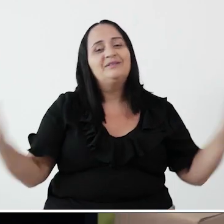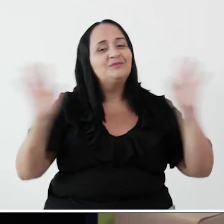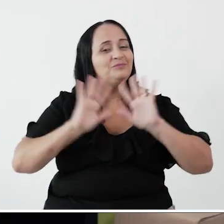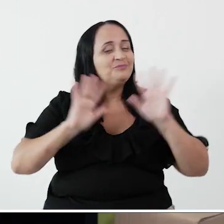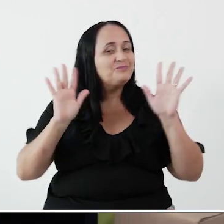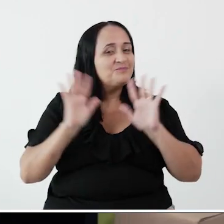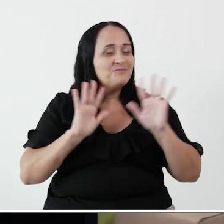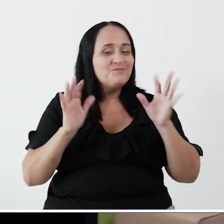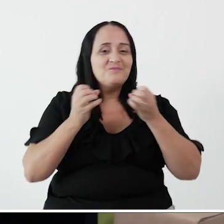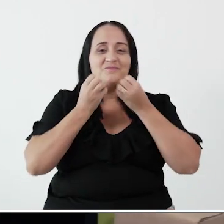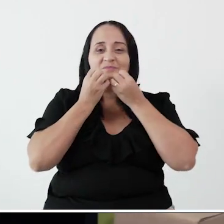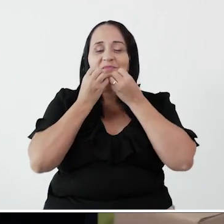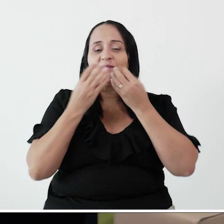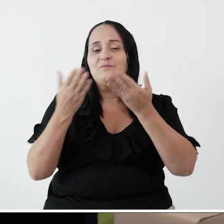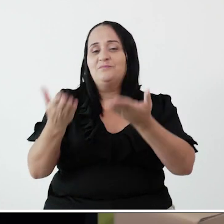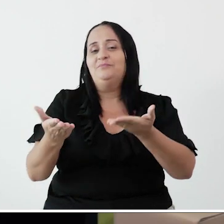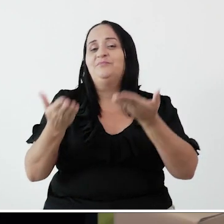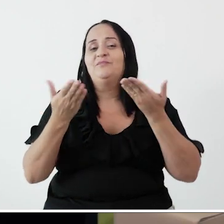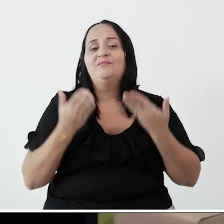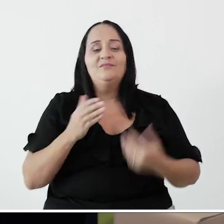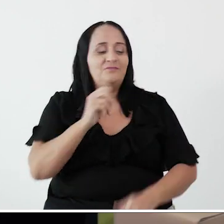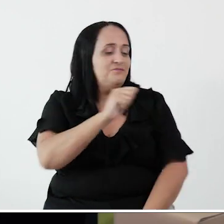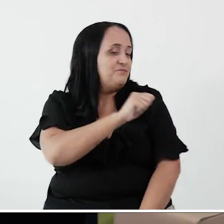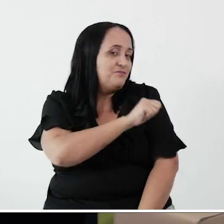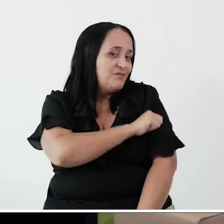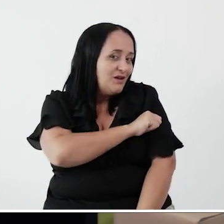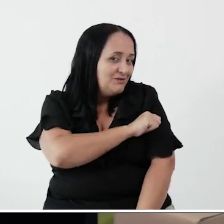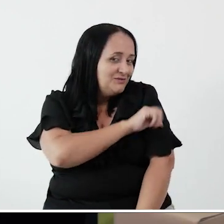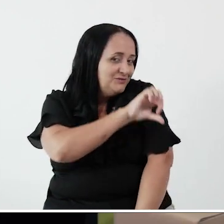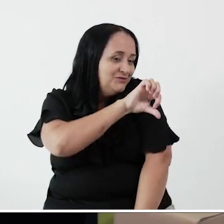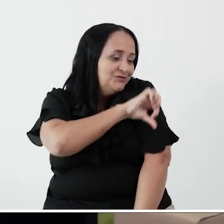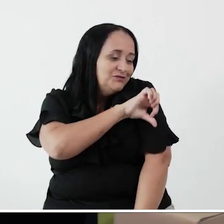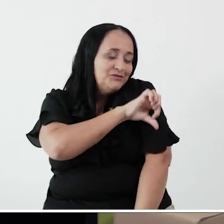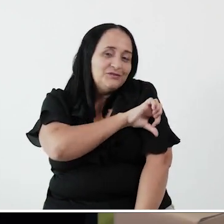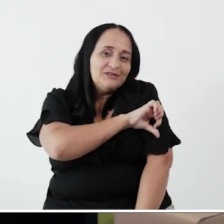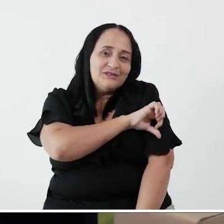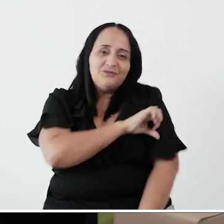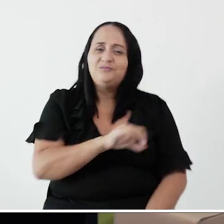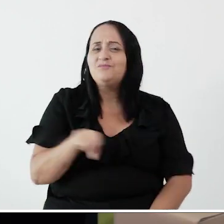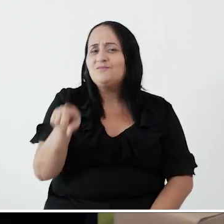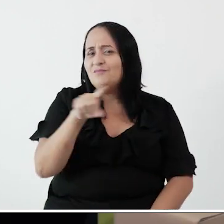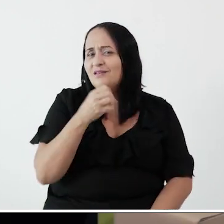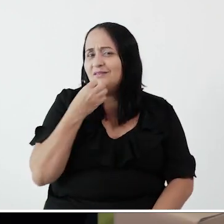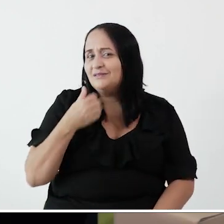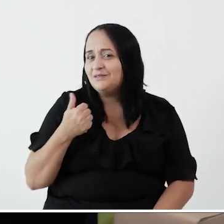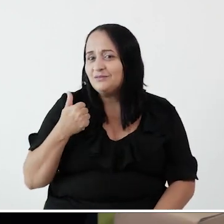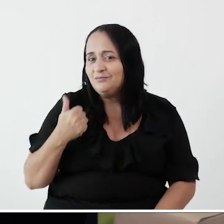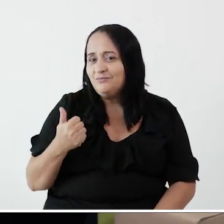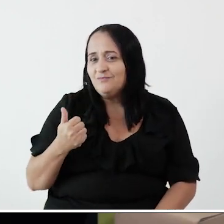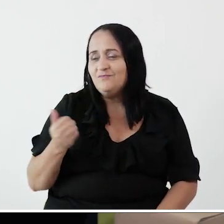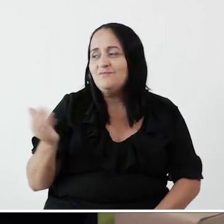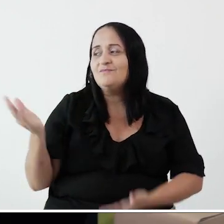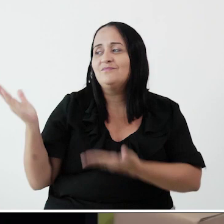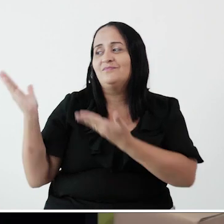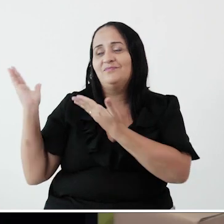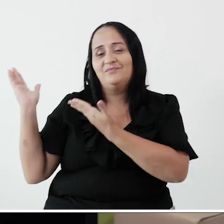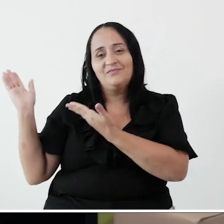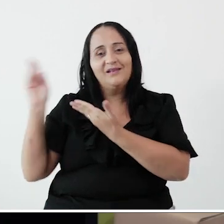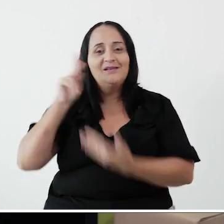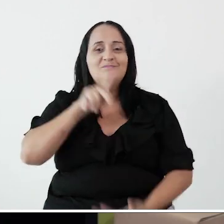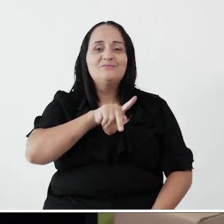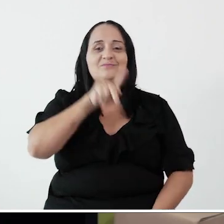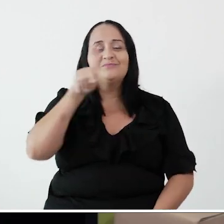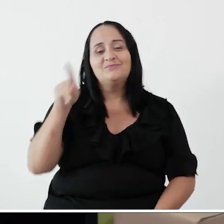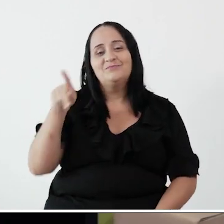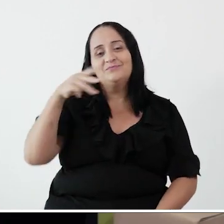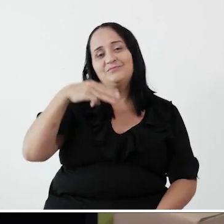Sejam bem-vindos, alunos do 9º ano da nossa rede municipal de ensino. Como vocês estão? Professor Moisés, tudo bem com o senhor?